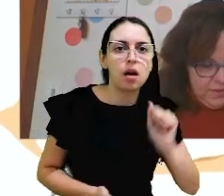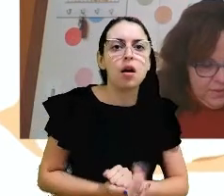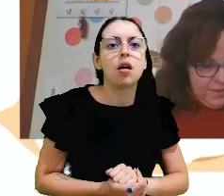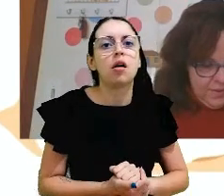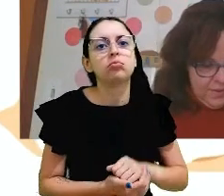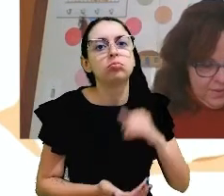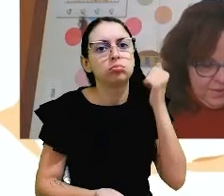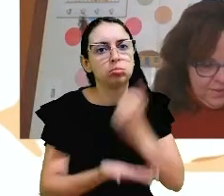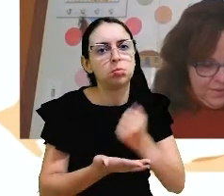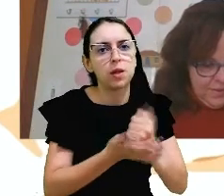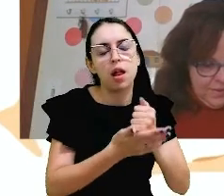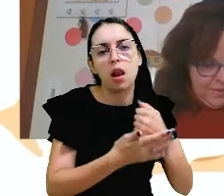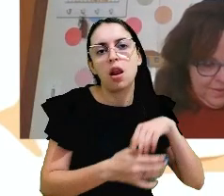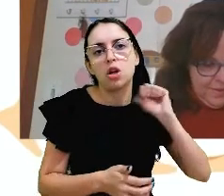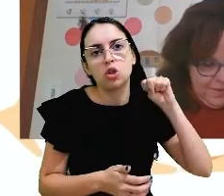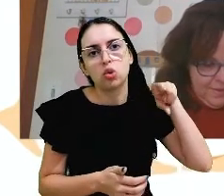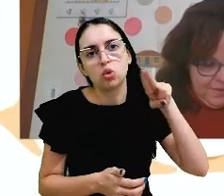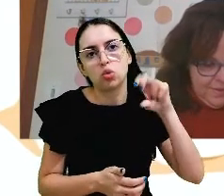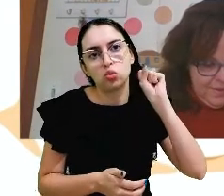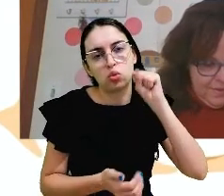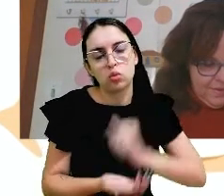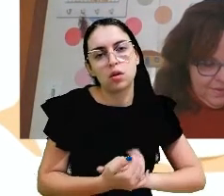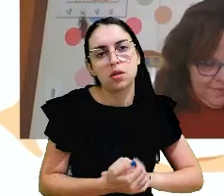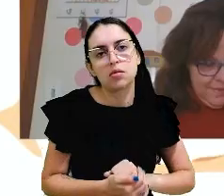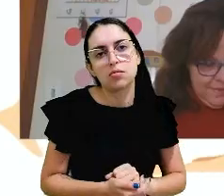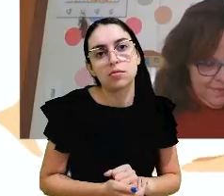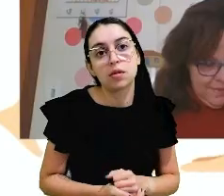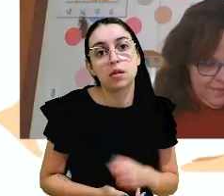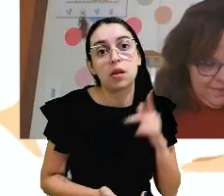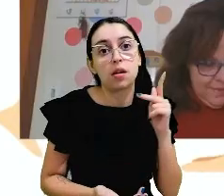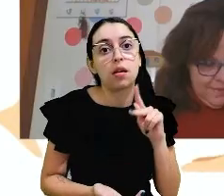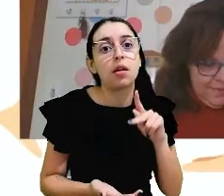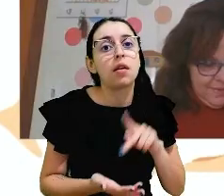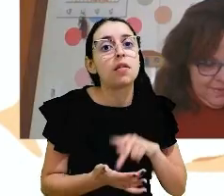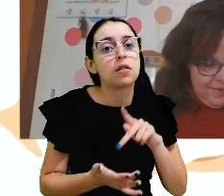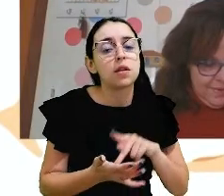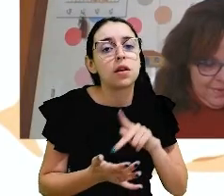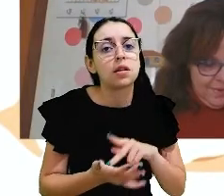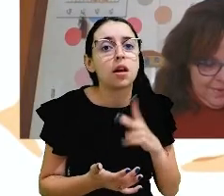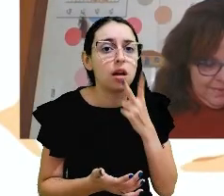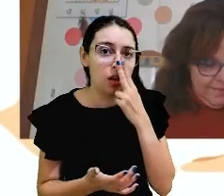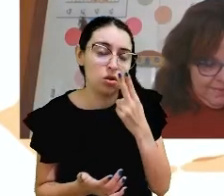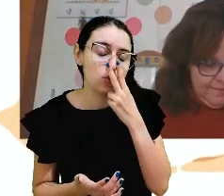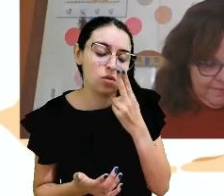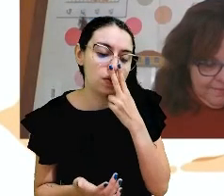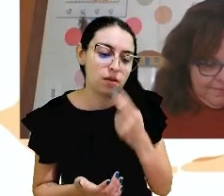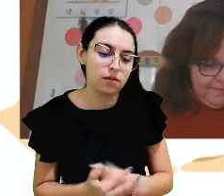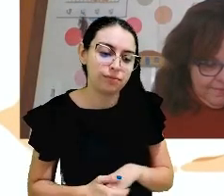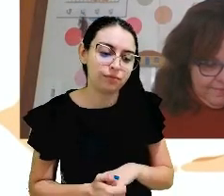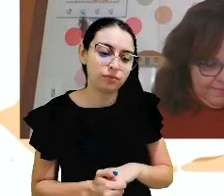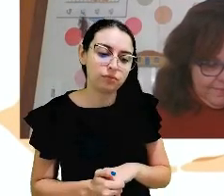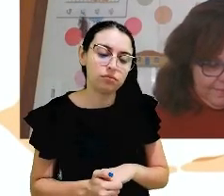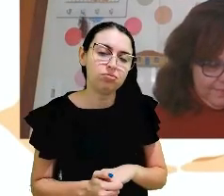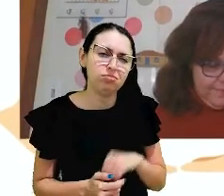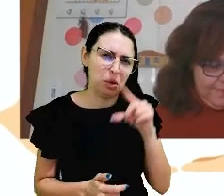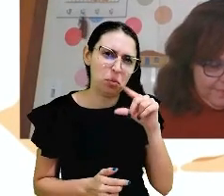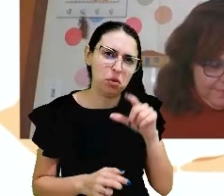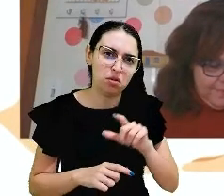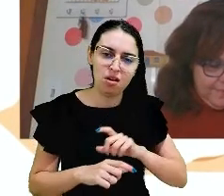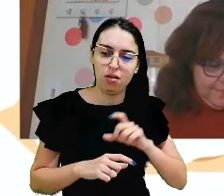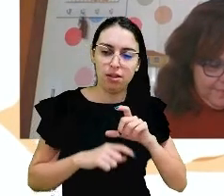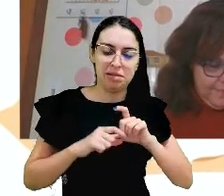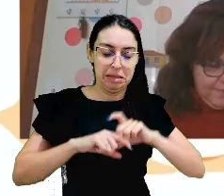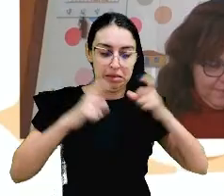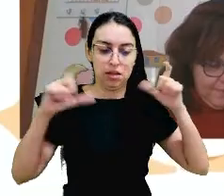pela OMS. Na verdade, eu acho que é um pouco de exagero dizer isso, porque